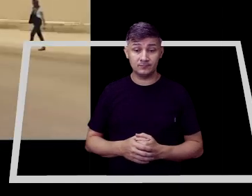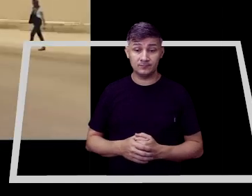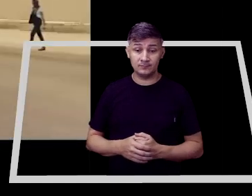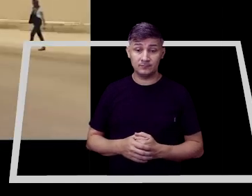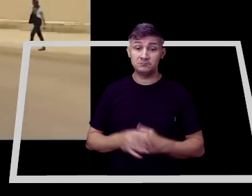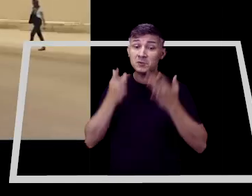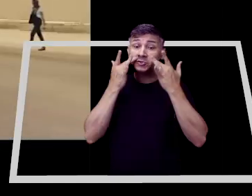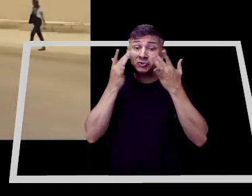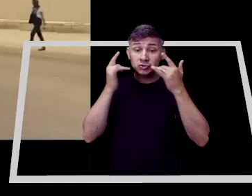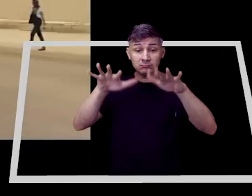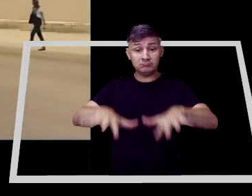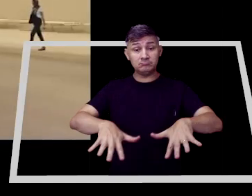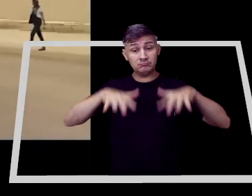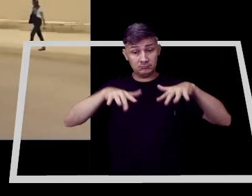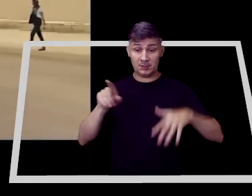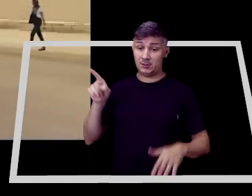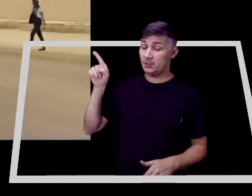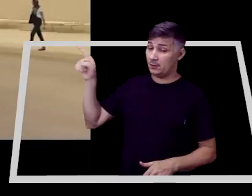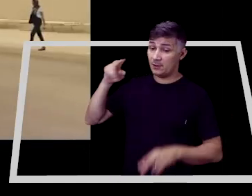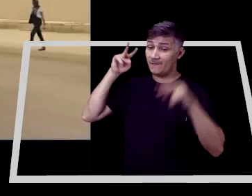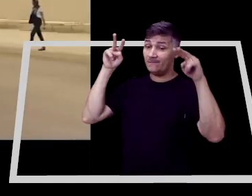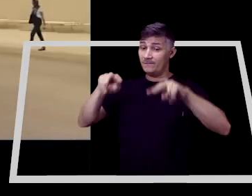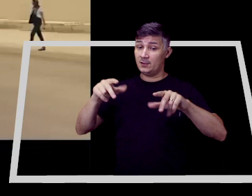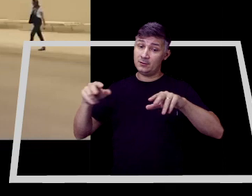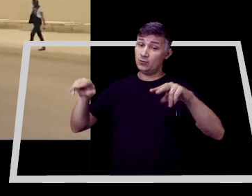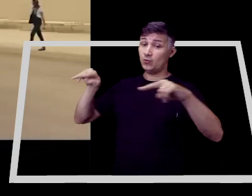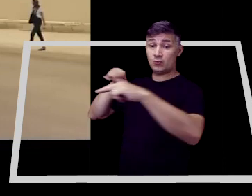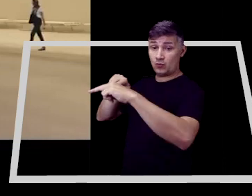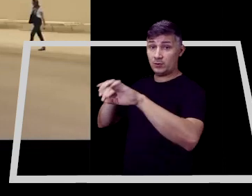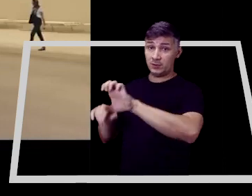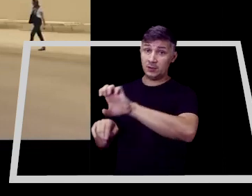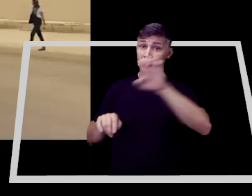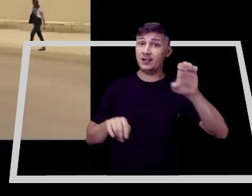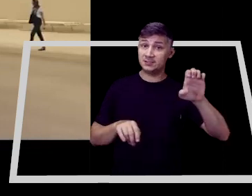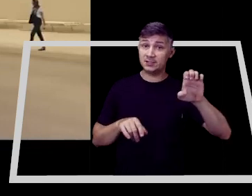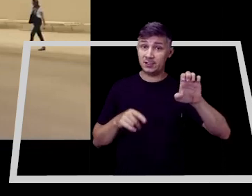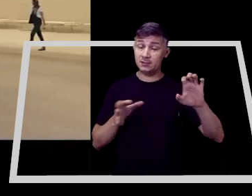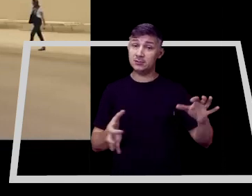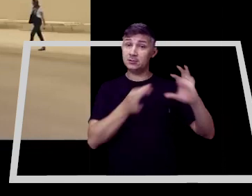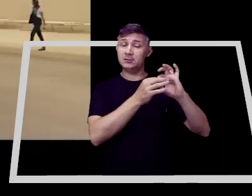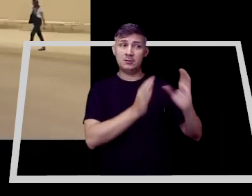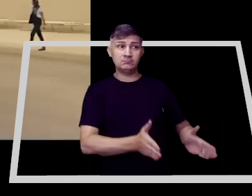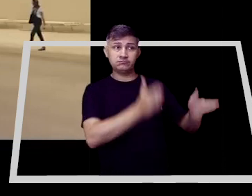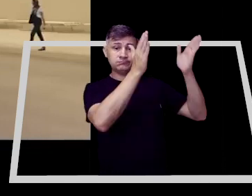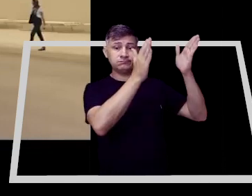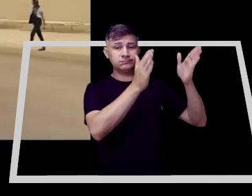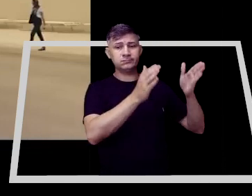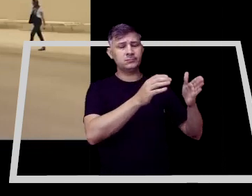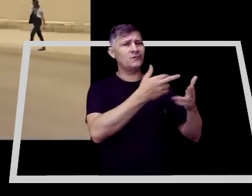do Feio do Teatro, essa uma vista no outro sentido, o bloco da esquerda, né, esse bloco mais ligado às